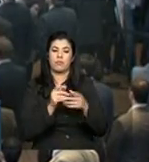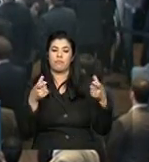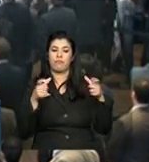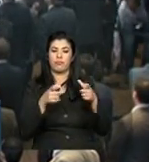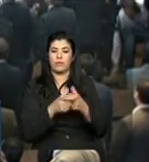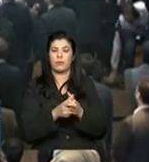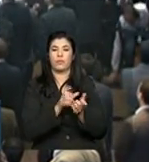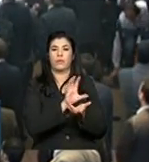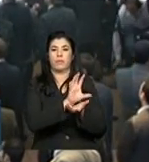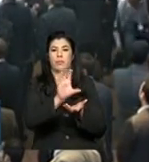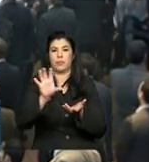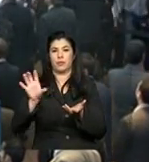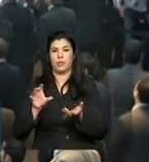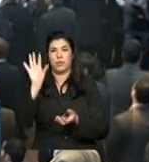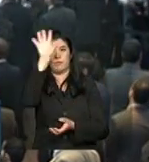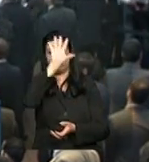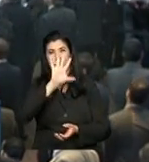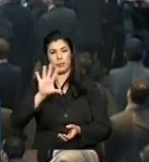lotes.